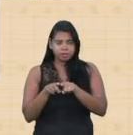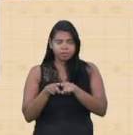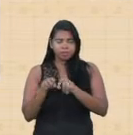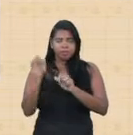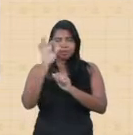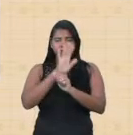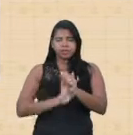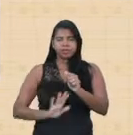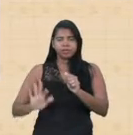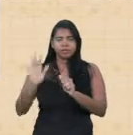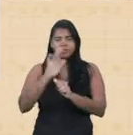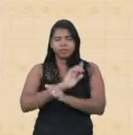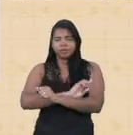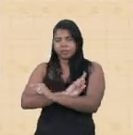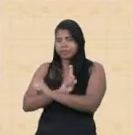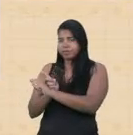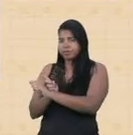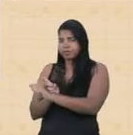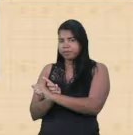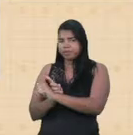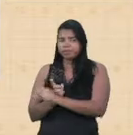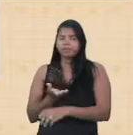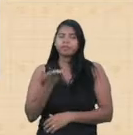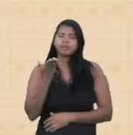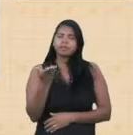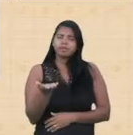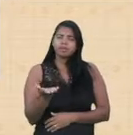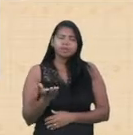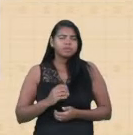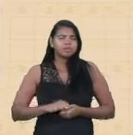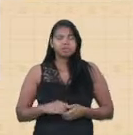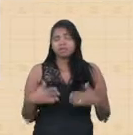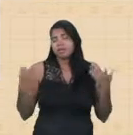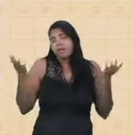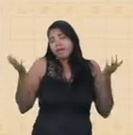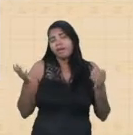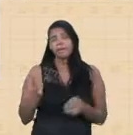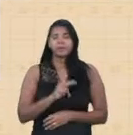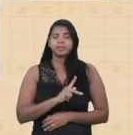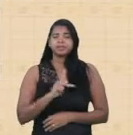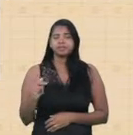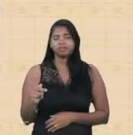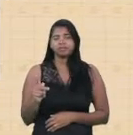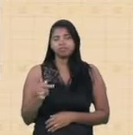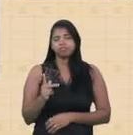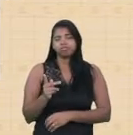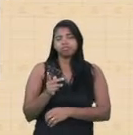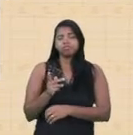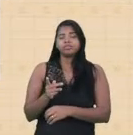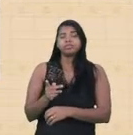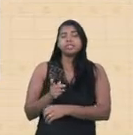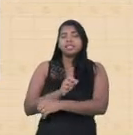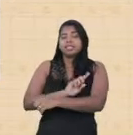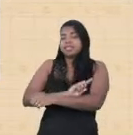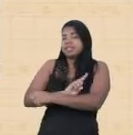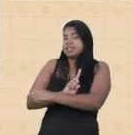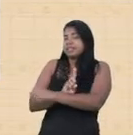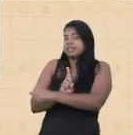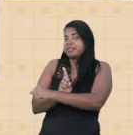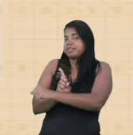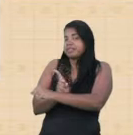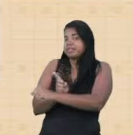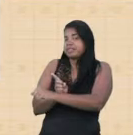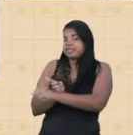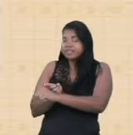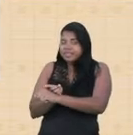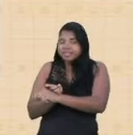a velocidade. E aí você deve estar dizendo, ah, Paulinho, e se a velocidade for assim, ó, tiver no crush, for feito o